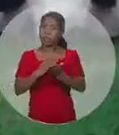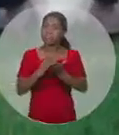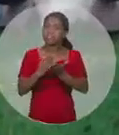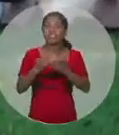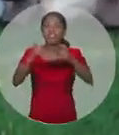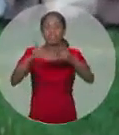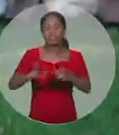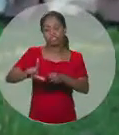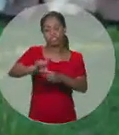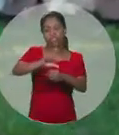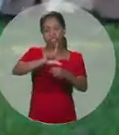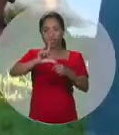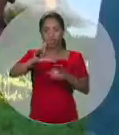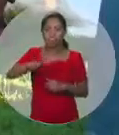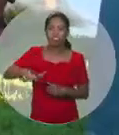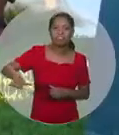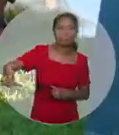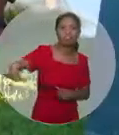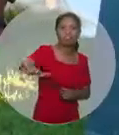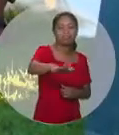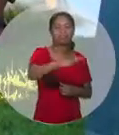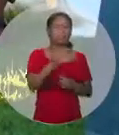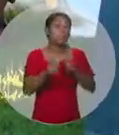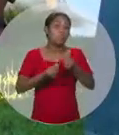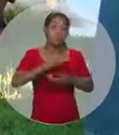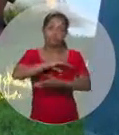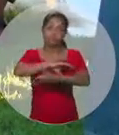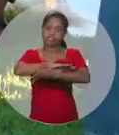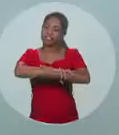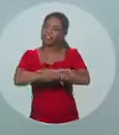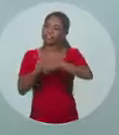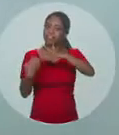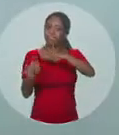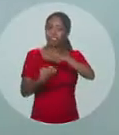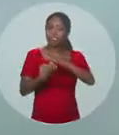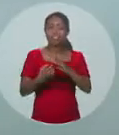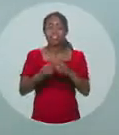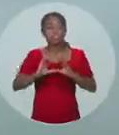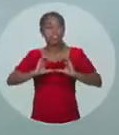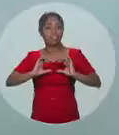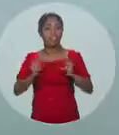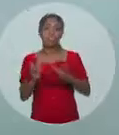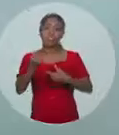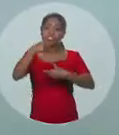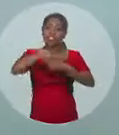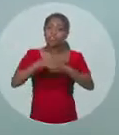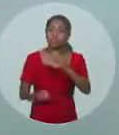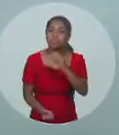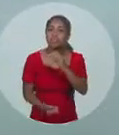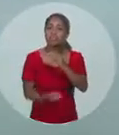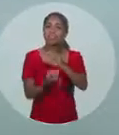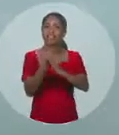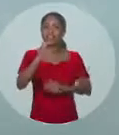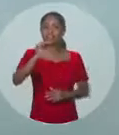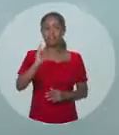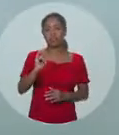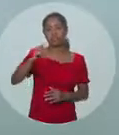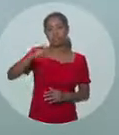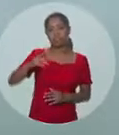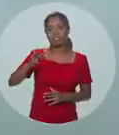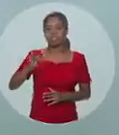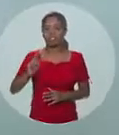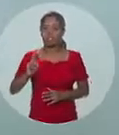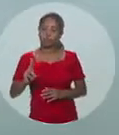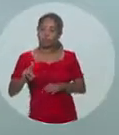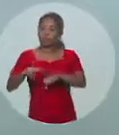pelas calçadas do centro da cidade, em parceria com as empresas. Inclusive, vamos criar o IPTU Verde, que entre um dos